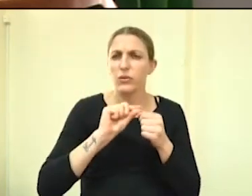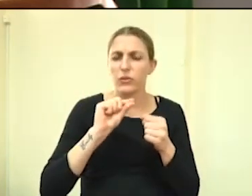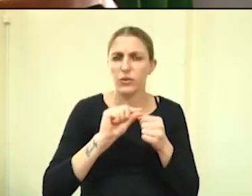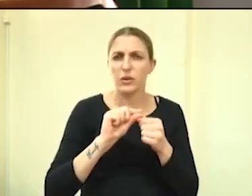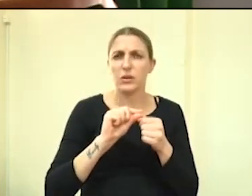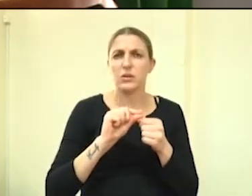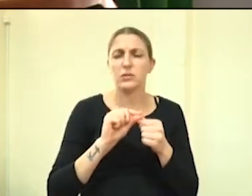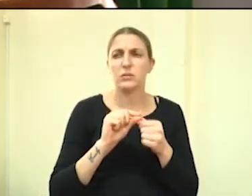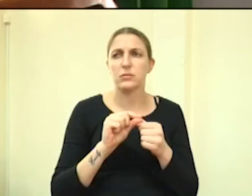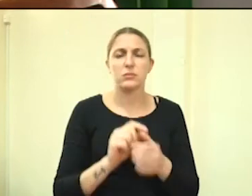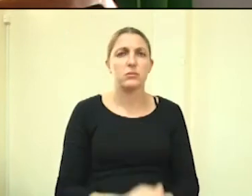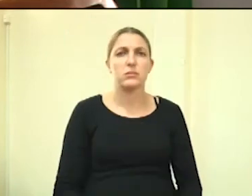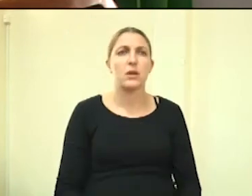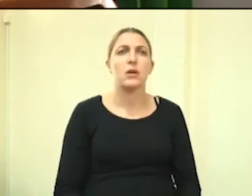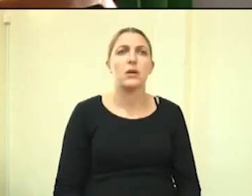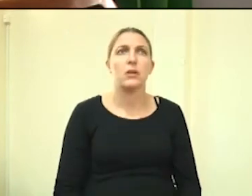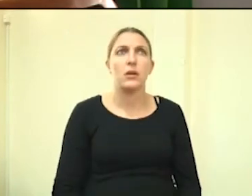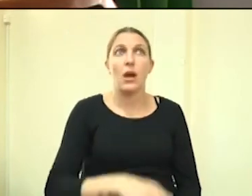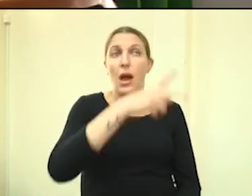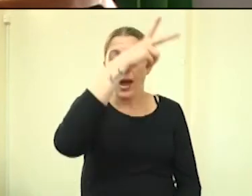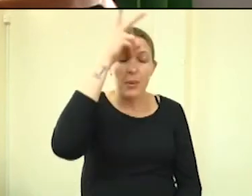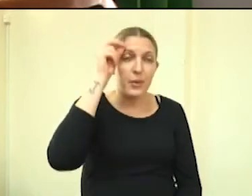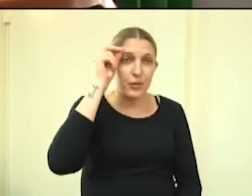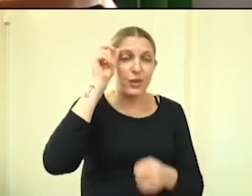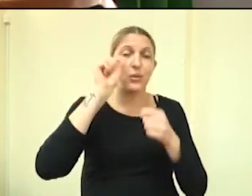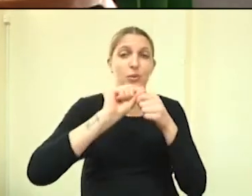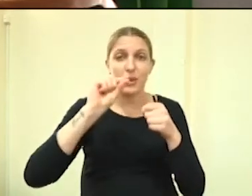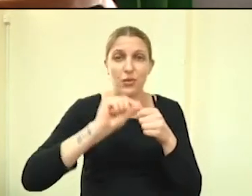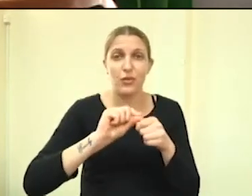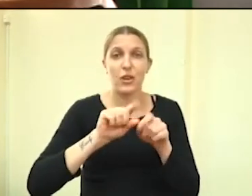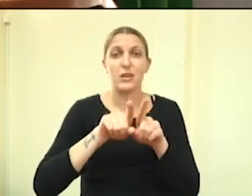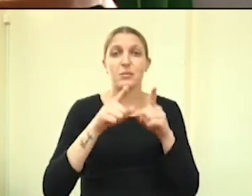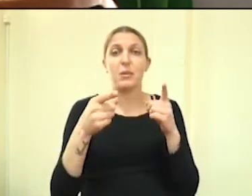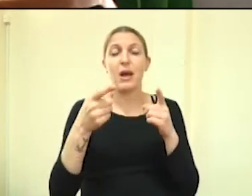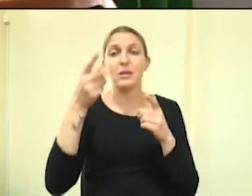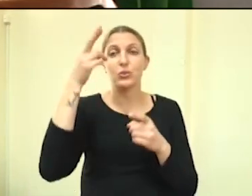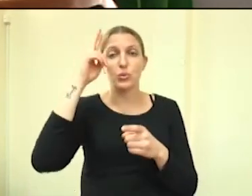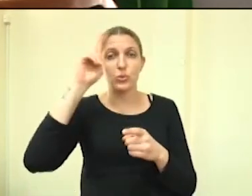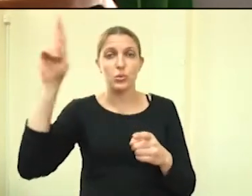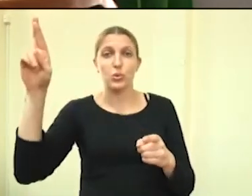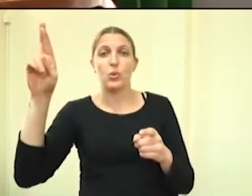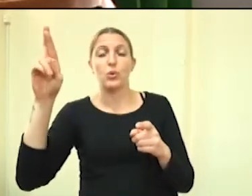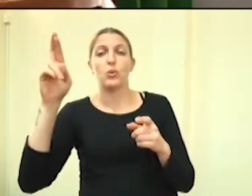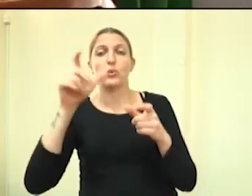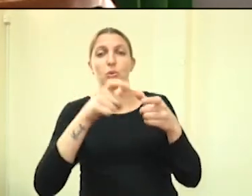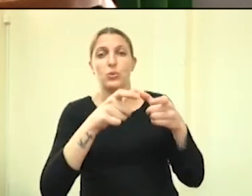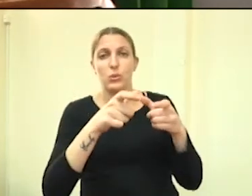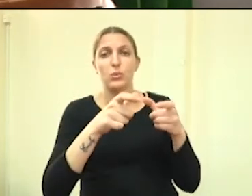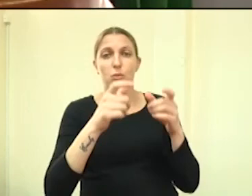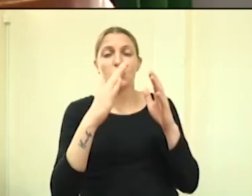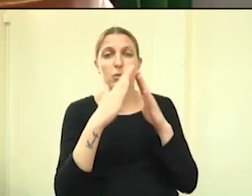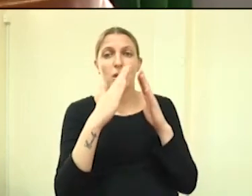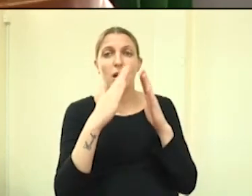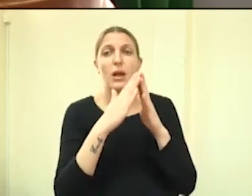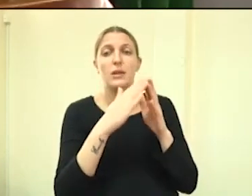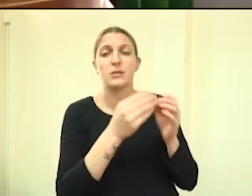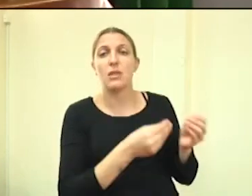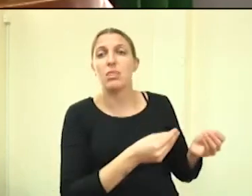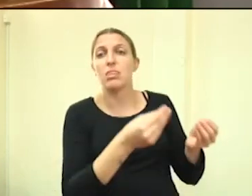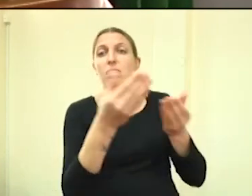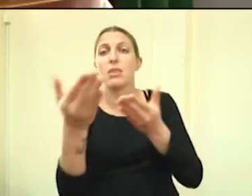a prefeitura fez, mas o proprietário deu a tubulação. Ele deu para a prefeitura, um senhor que estava lá me falou, ele